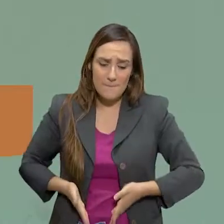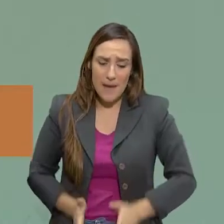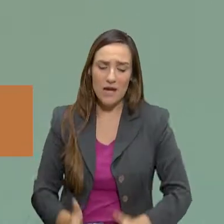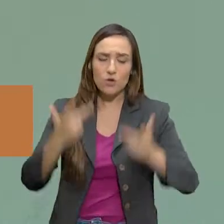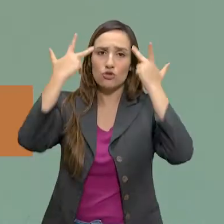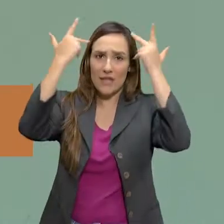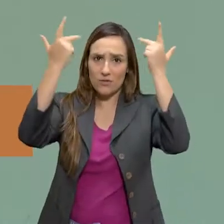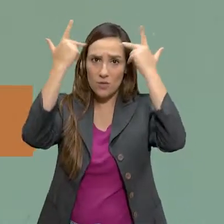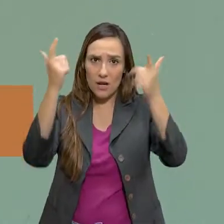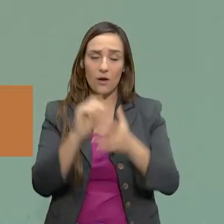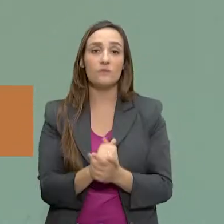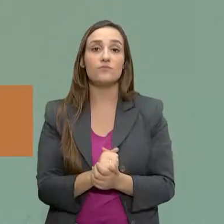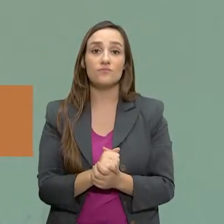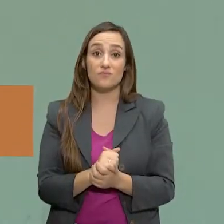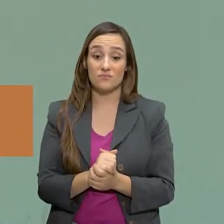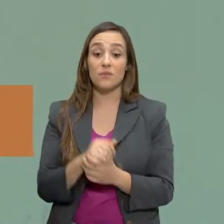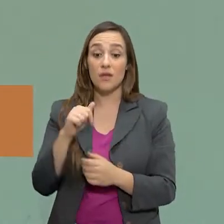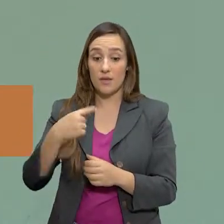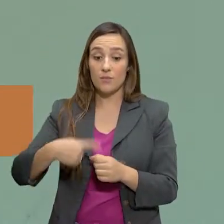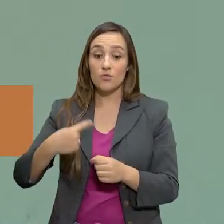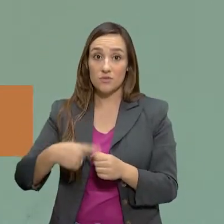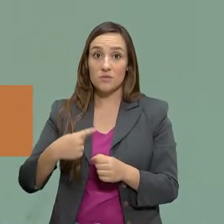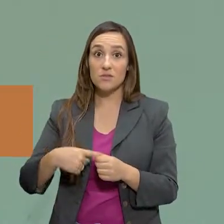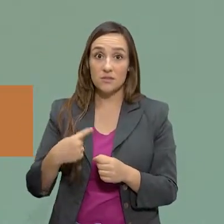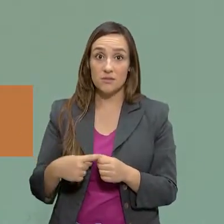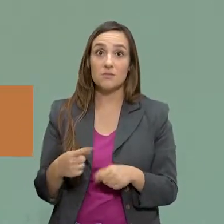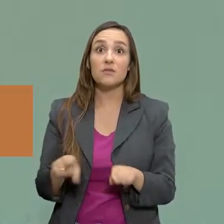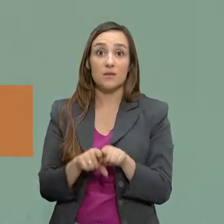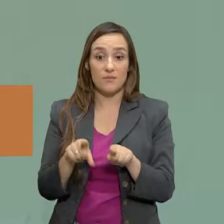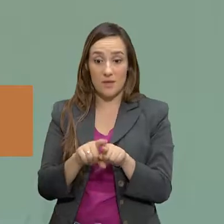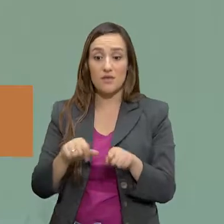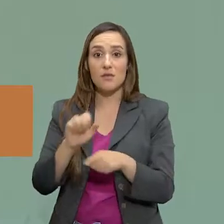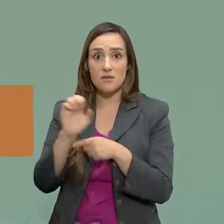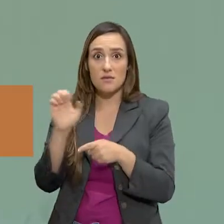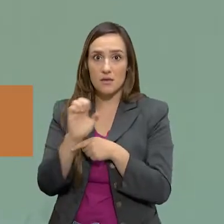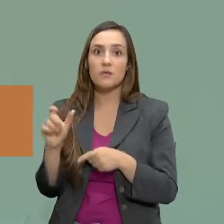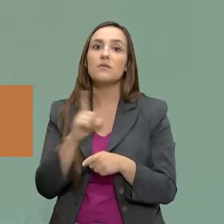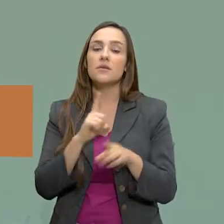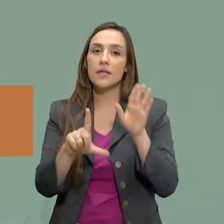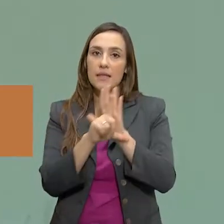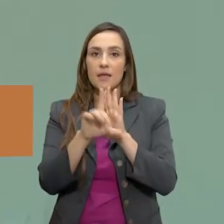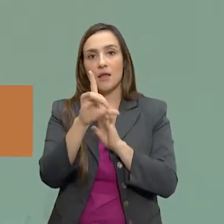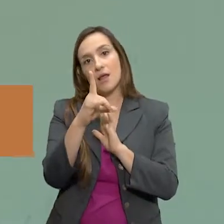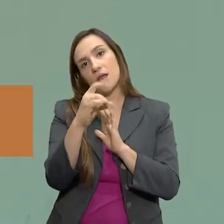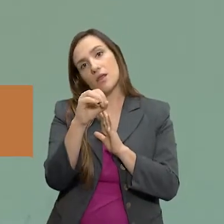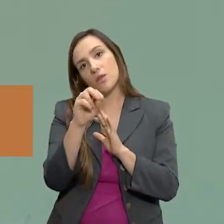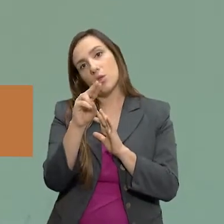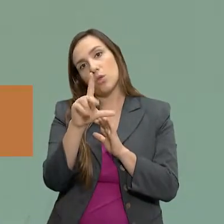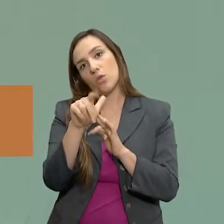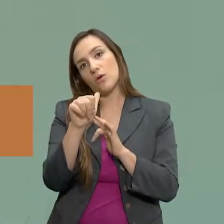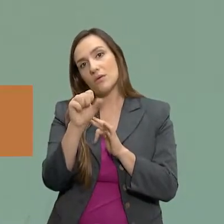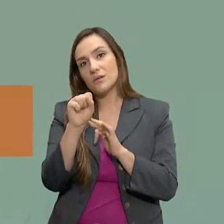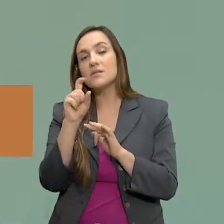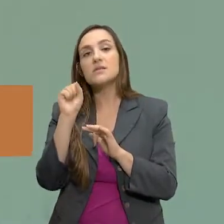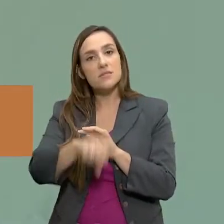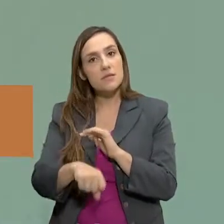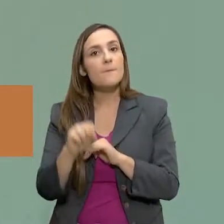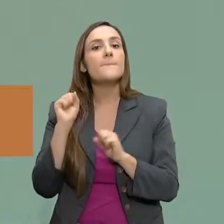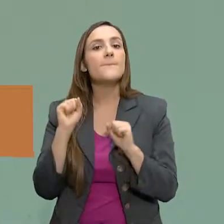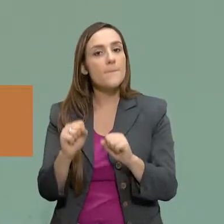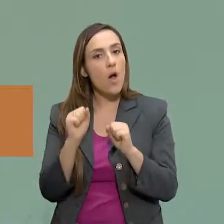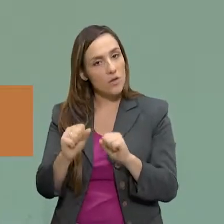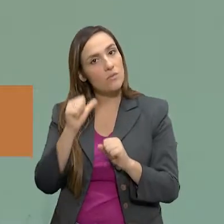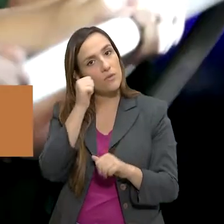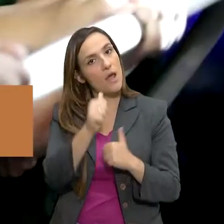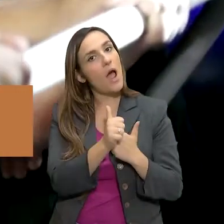como, né, alguma coisa muito importante. E nós temos, tanto no nosso município, quanto no nosso estado, a lei